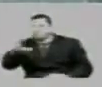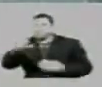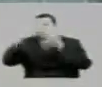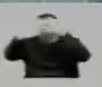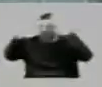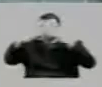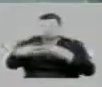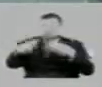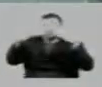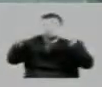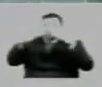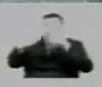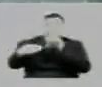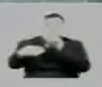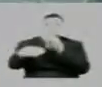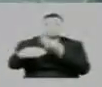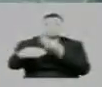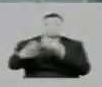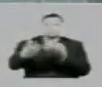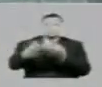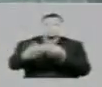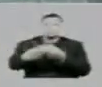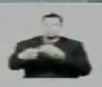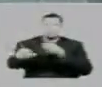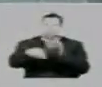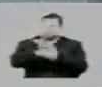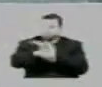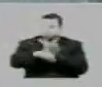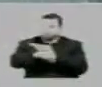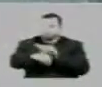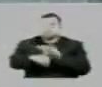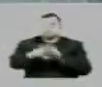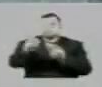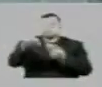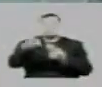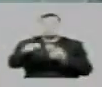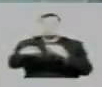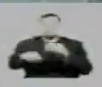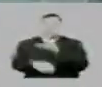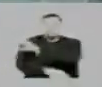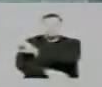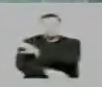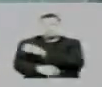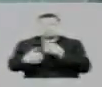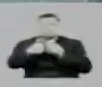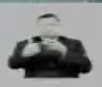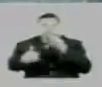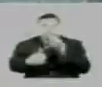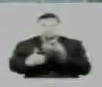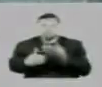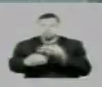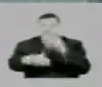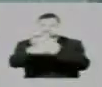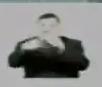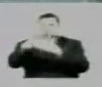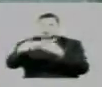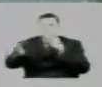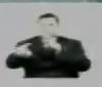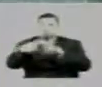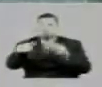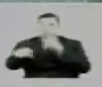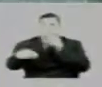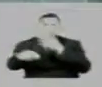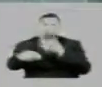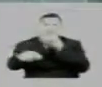explicações a esta Casa Legislativa, que corre das audiências públicas da Comissão de Transporte quando vão tratar da obra do